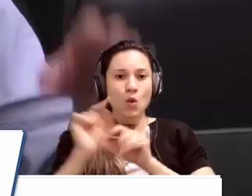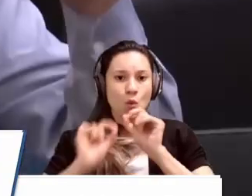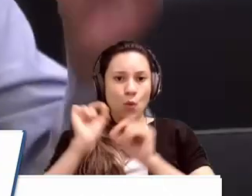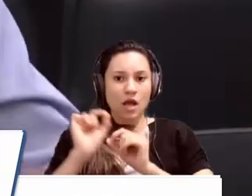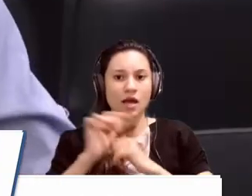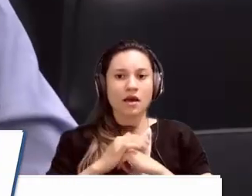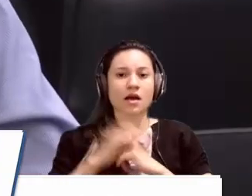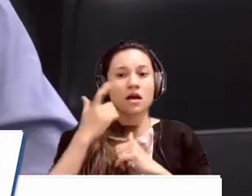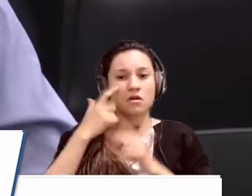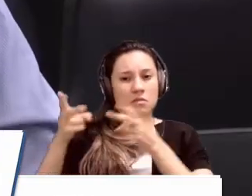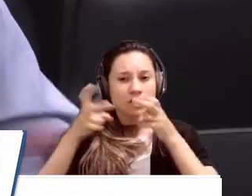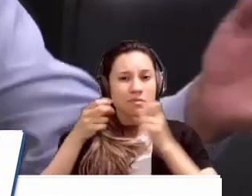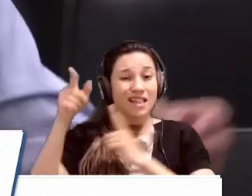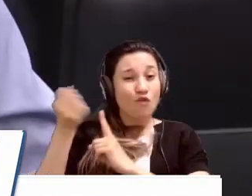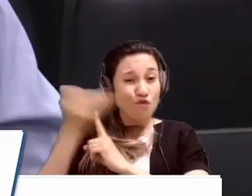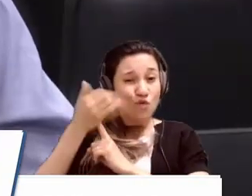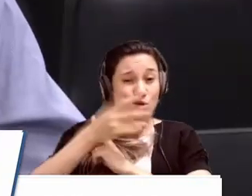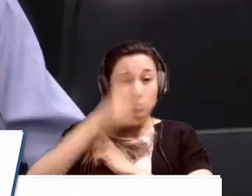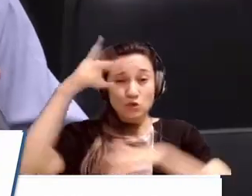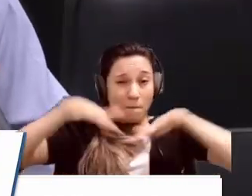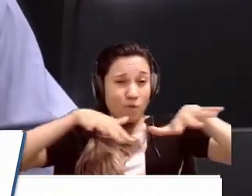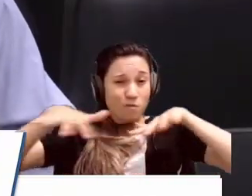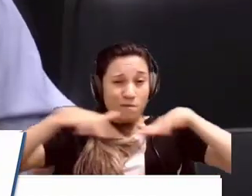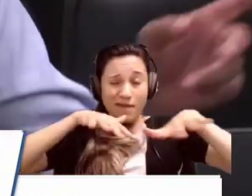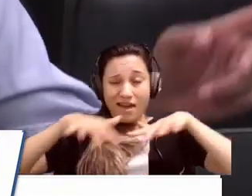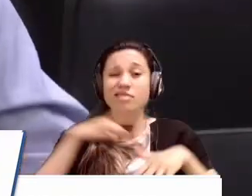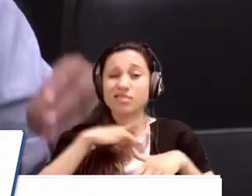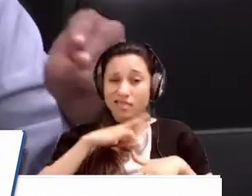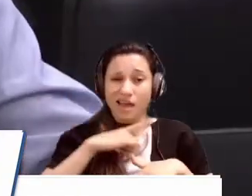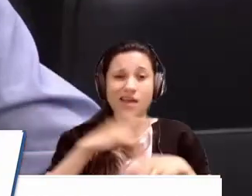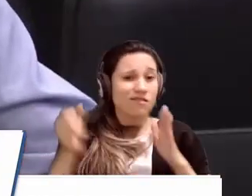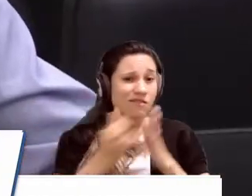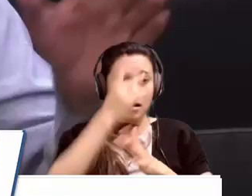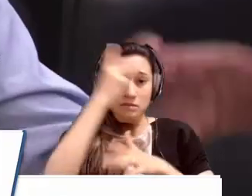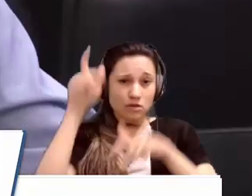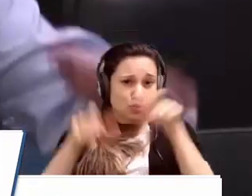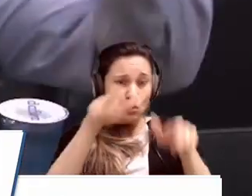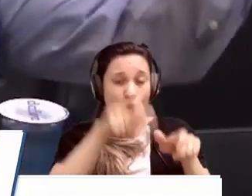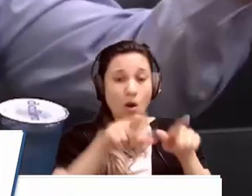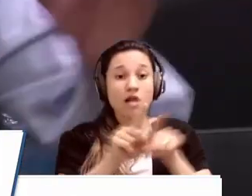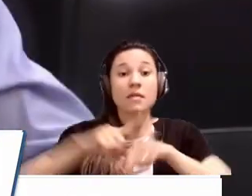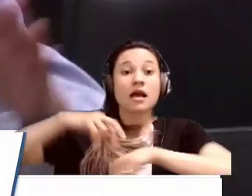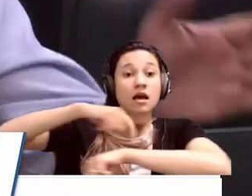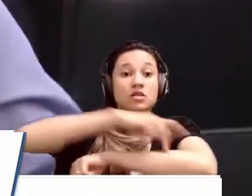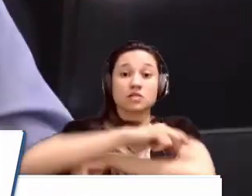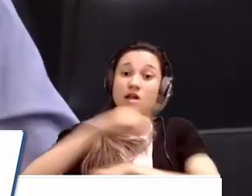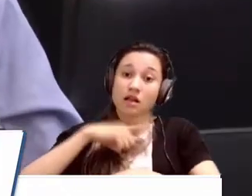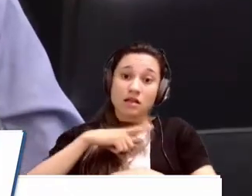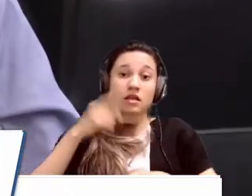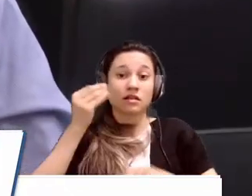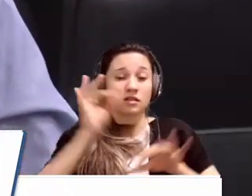fluxo, um movimento muito grande de gente, infelizmente não saiu também a calçada que contemplava a emenda que eu fiz